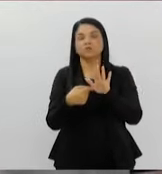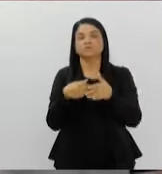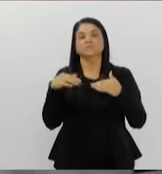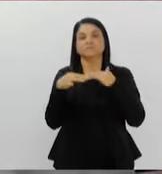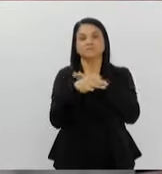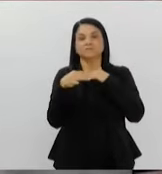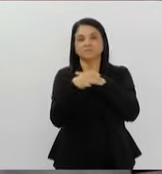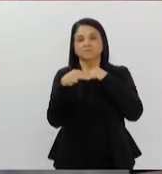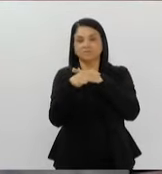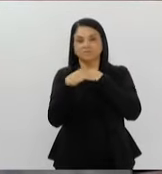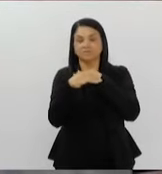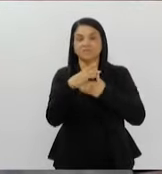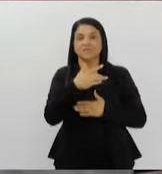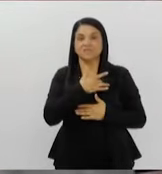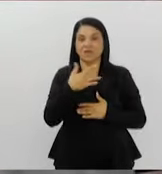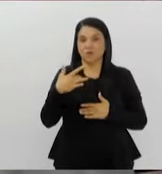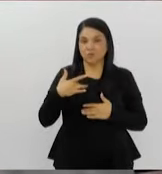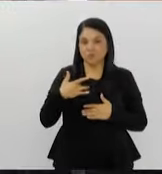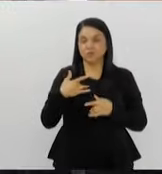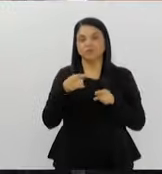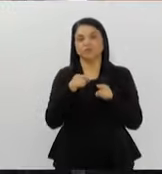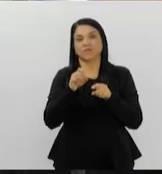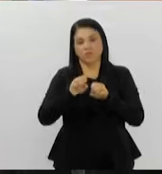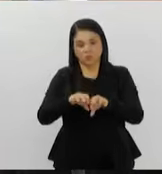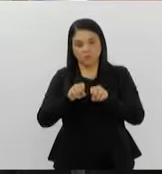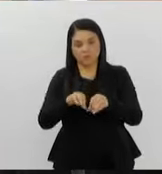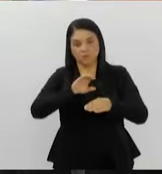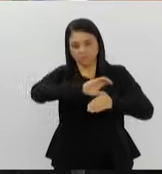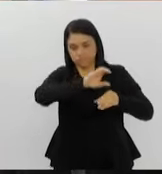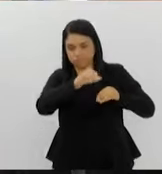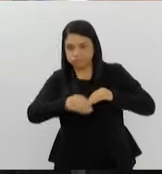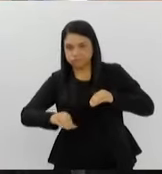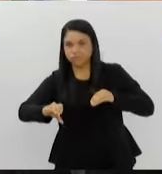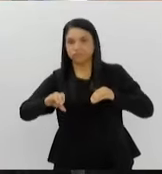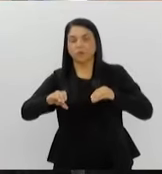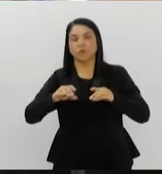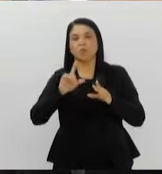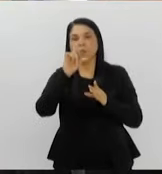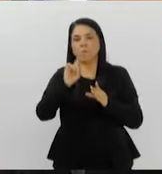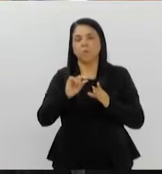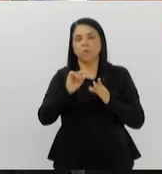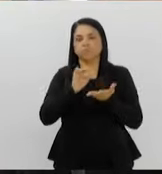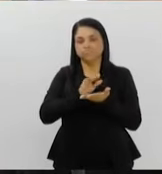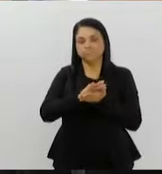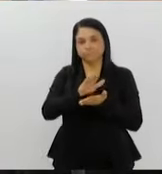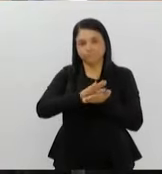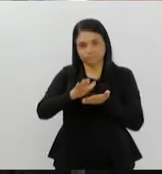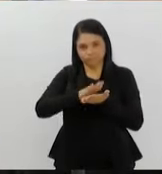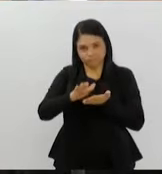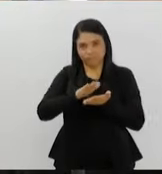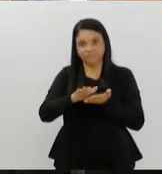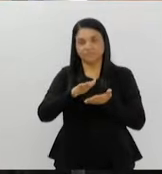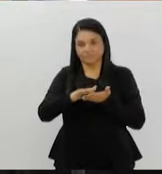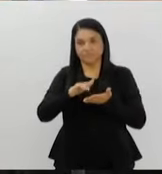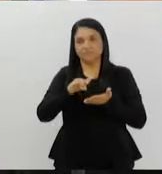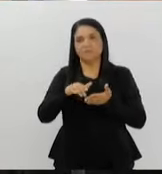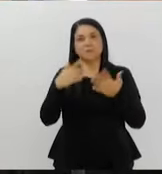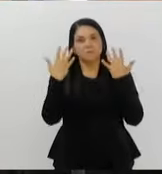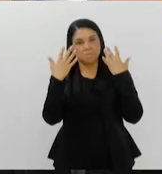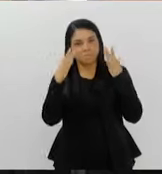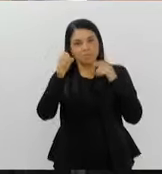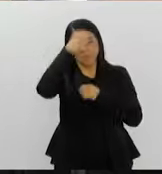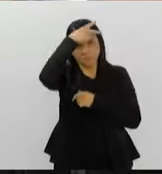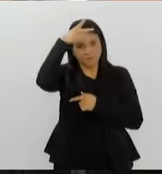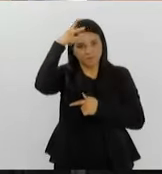fazem mais em saúde, educação e saneamento com menos dinheiro. Então, eu queria parabenizar o